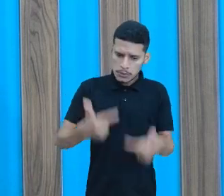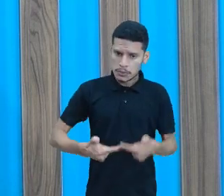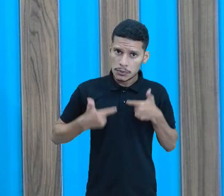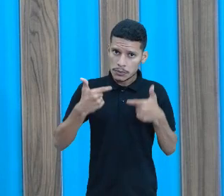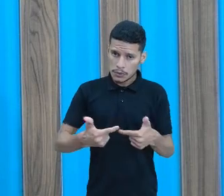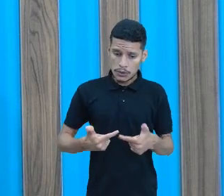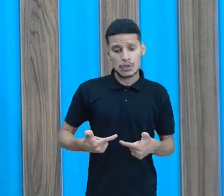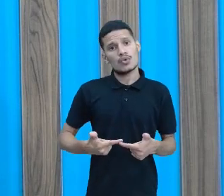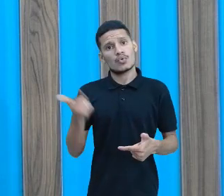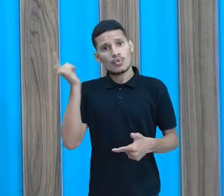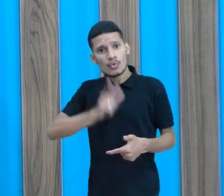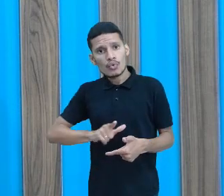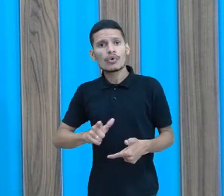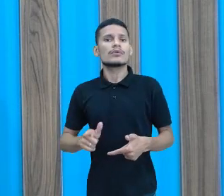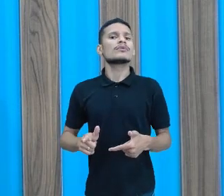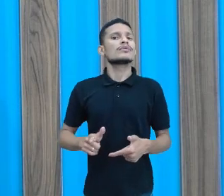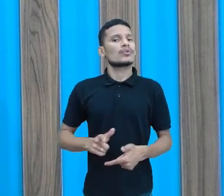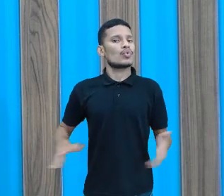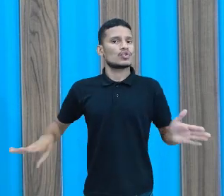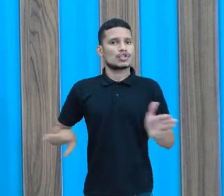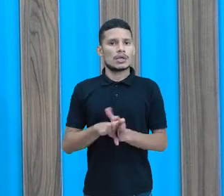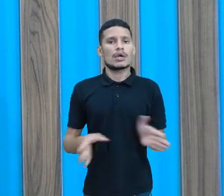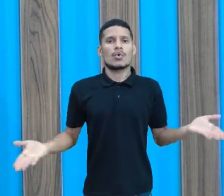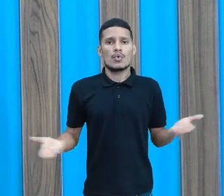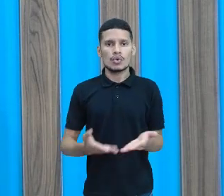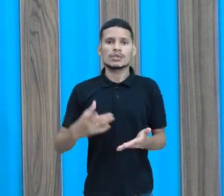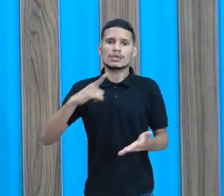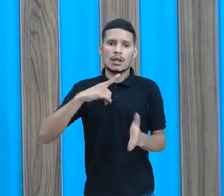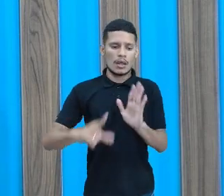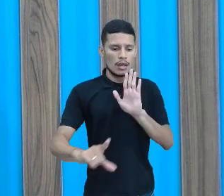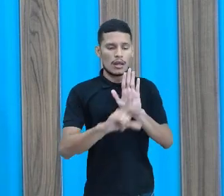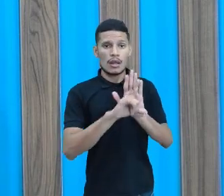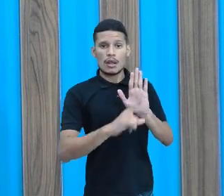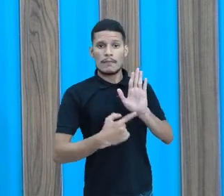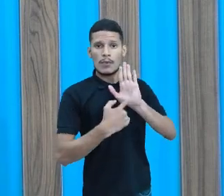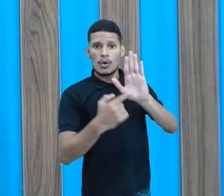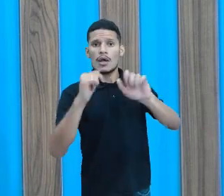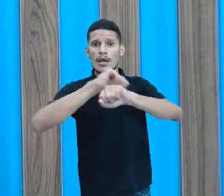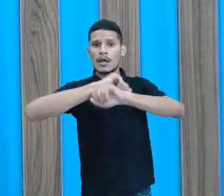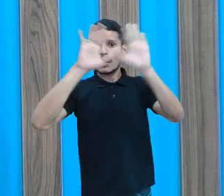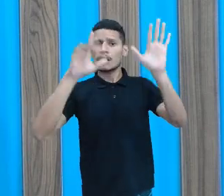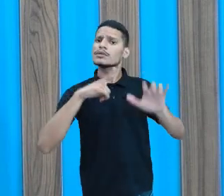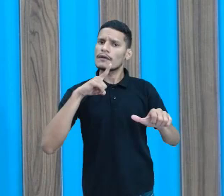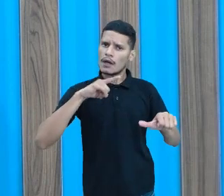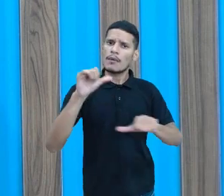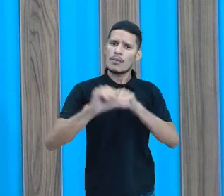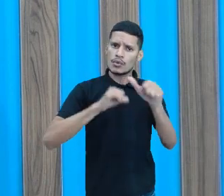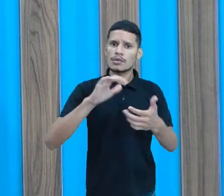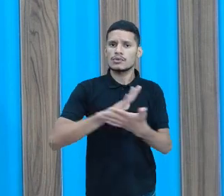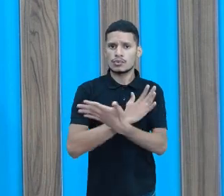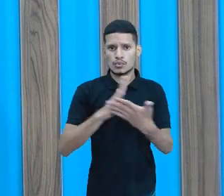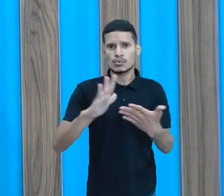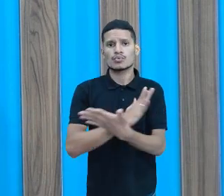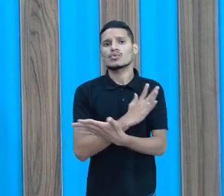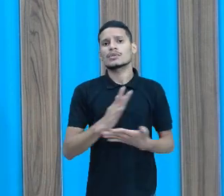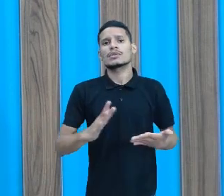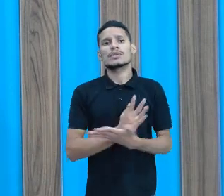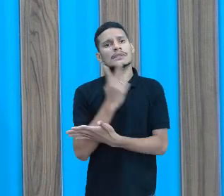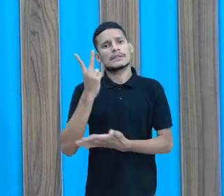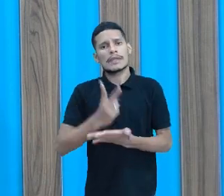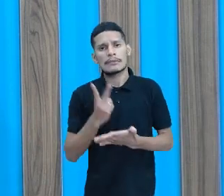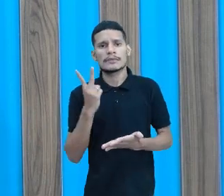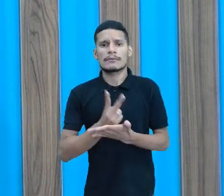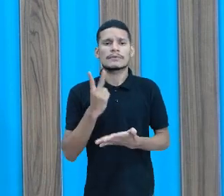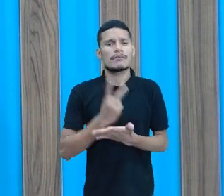conquista, chegamos a esse cenário de hoje com a legislação muito clara lá, que passou por mudanças recentemente, que é sempre